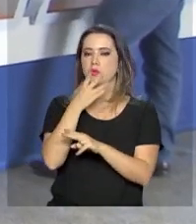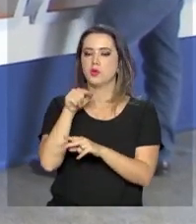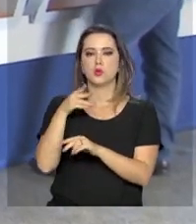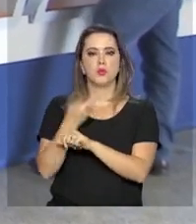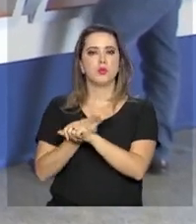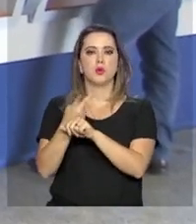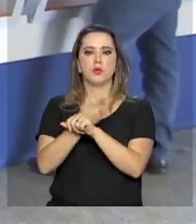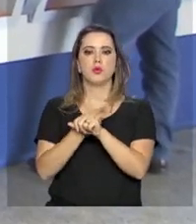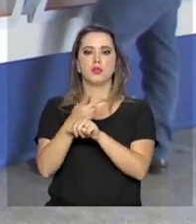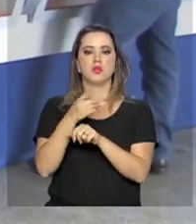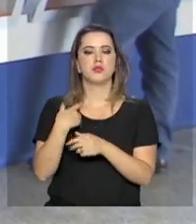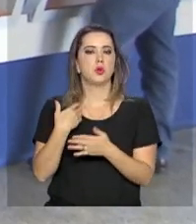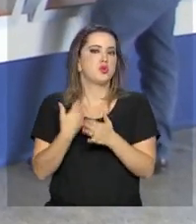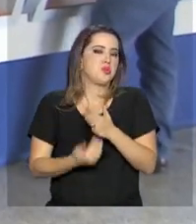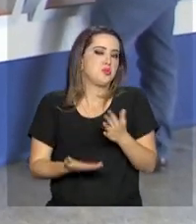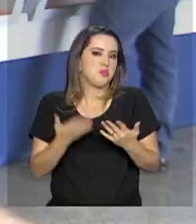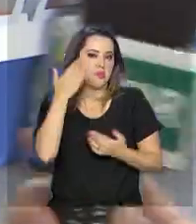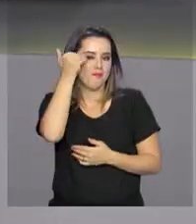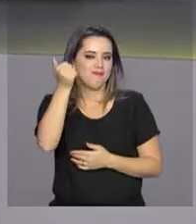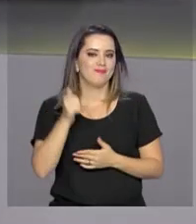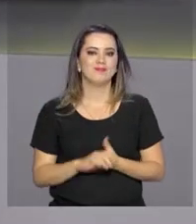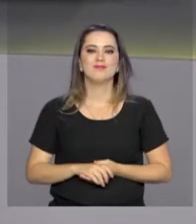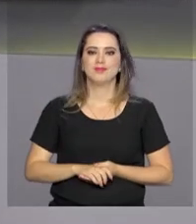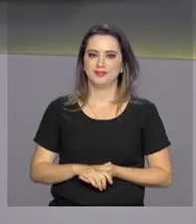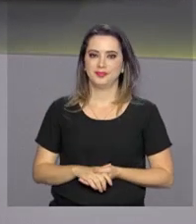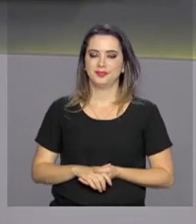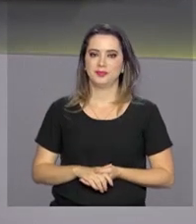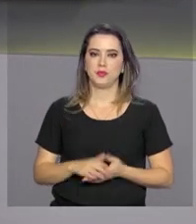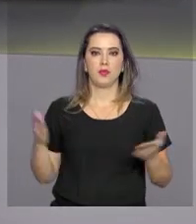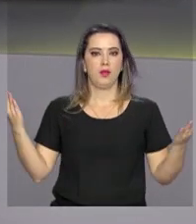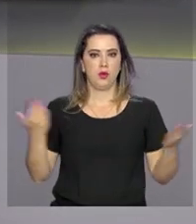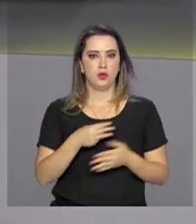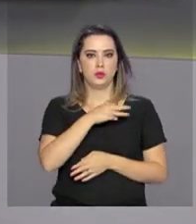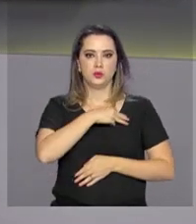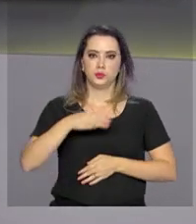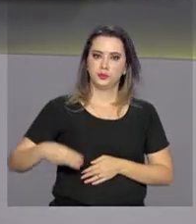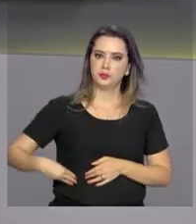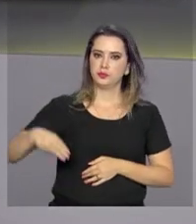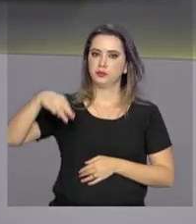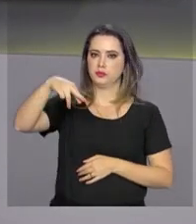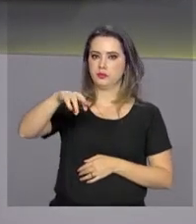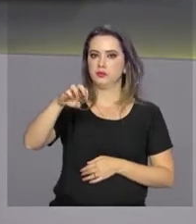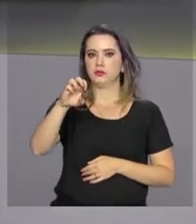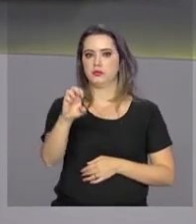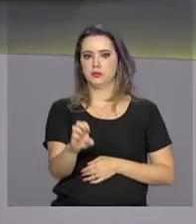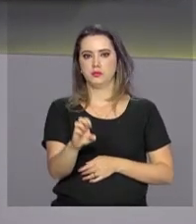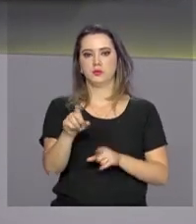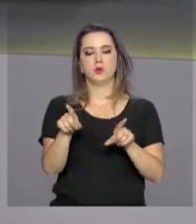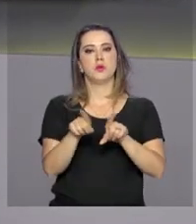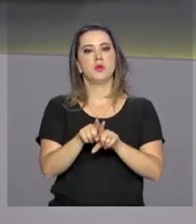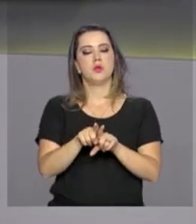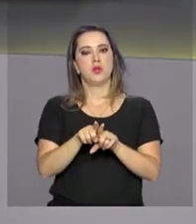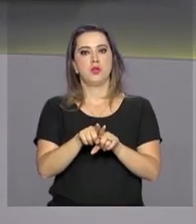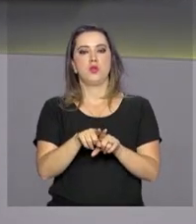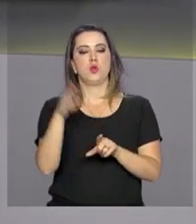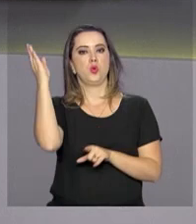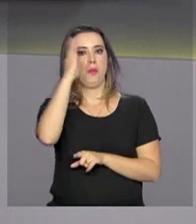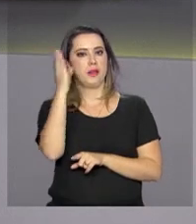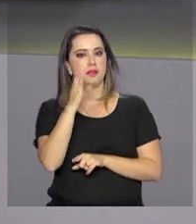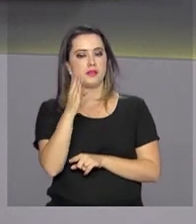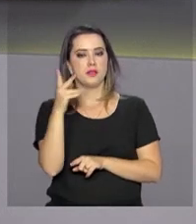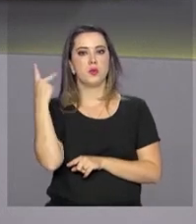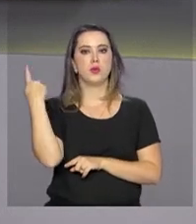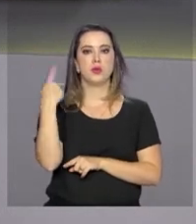apresentar porque senão fica perdida e hoje os ministros das relações exteriores do brasil aloísio nunes ferreira